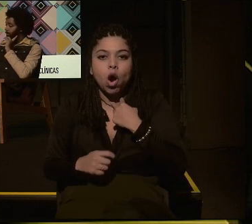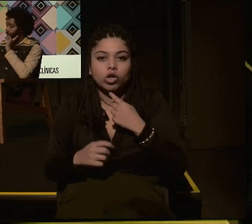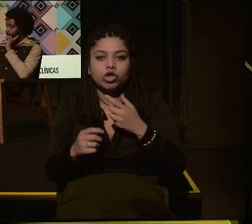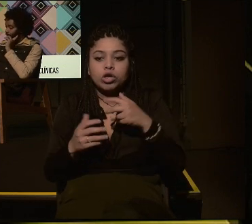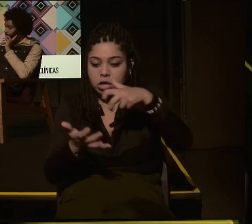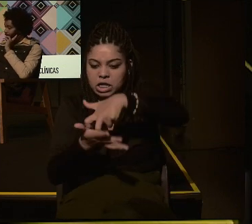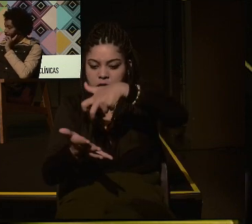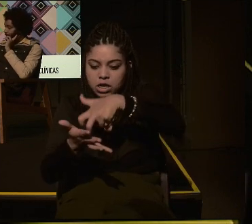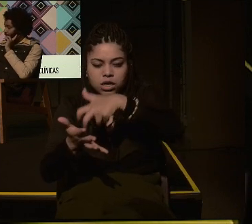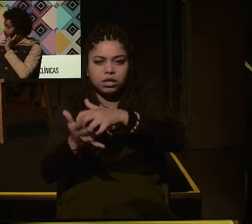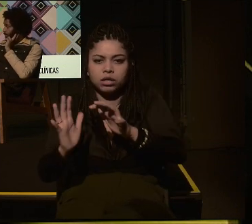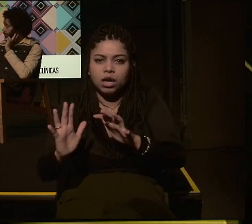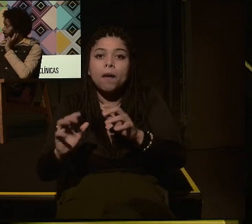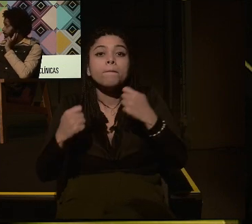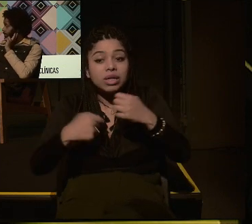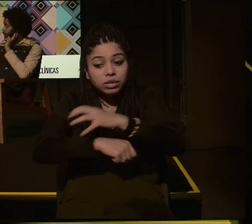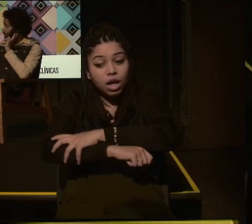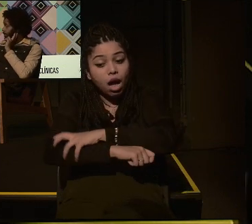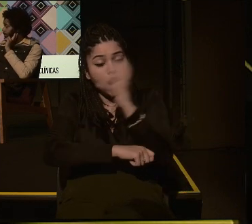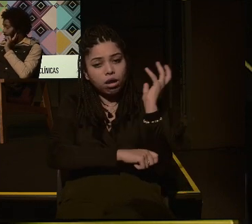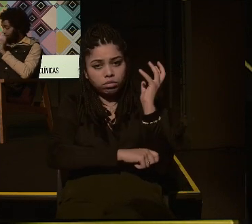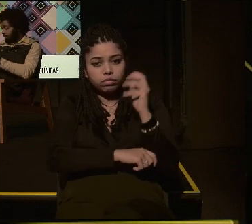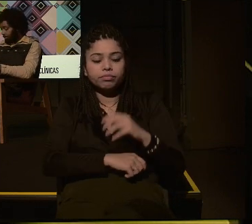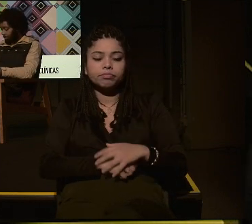A primeira vez que eu escutei isso foi na cidade de Porto Alegre,